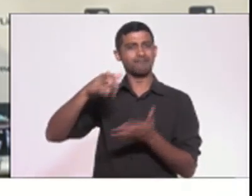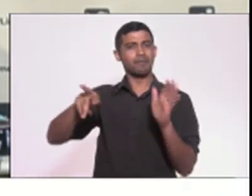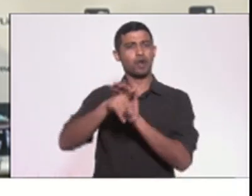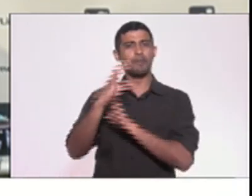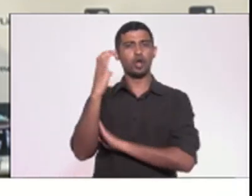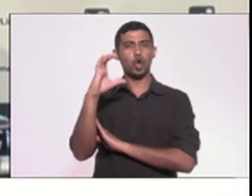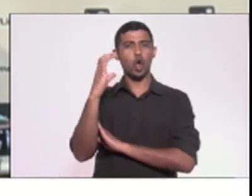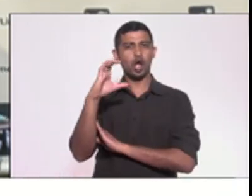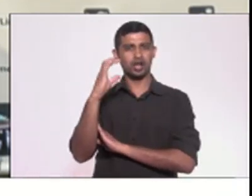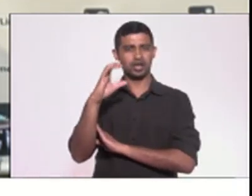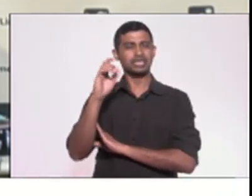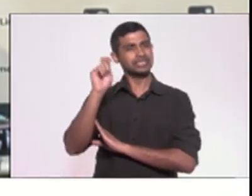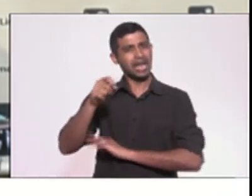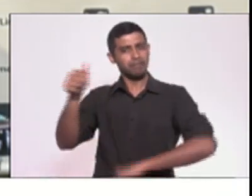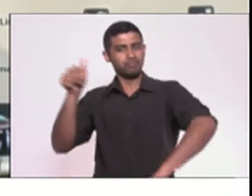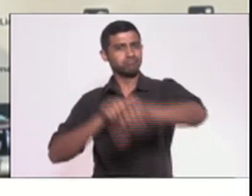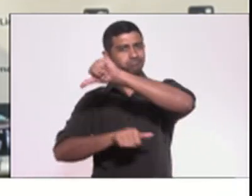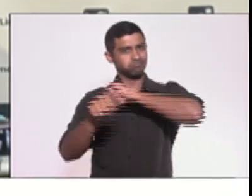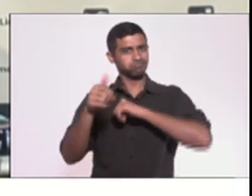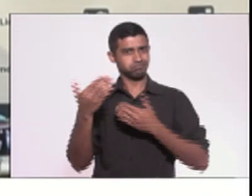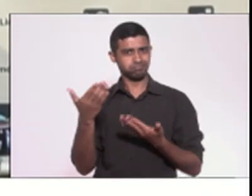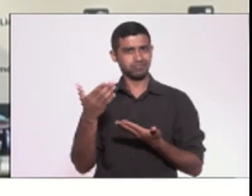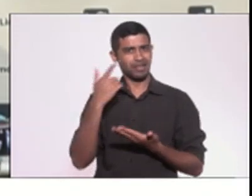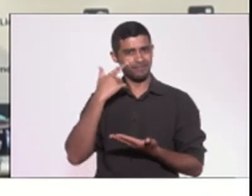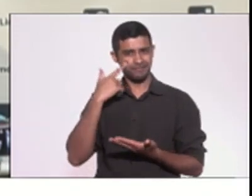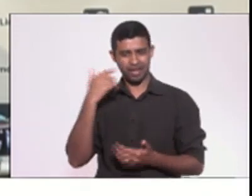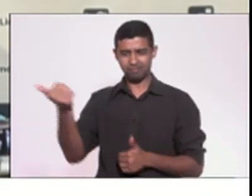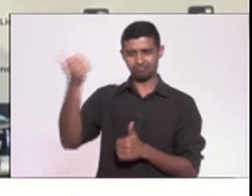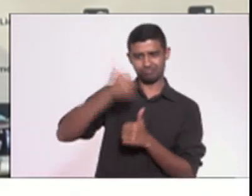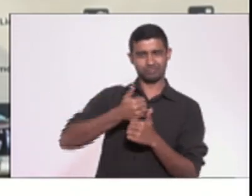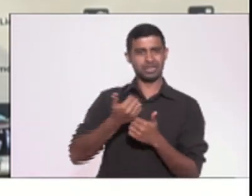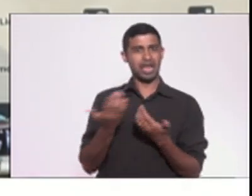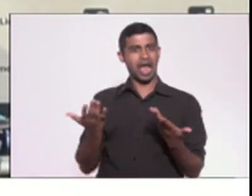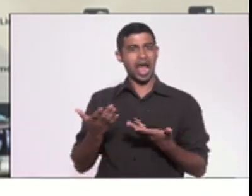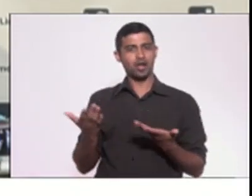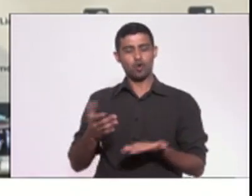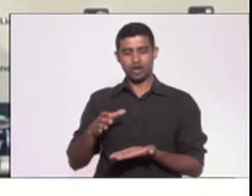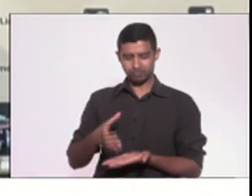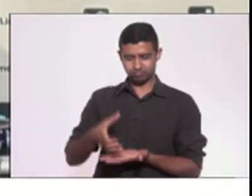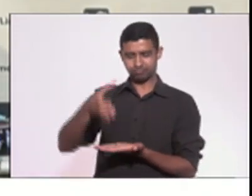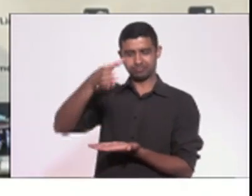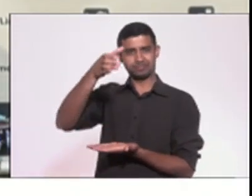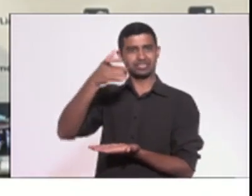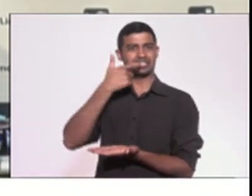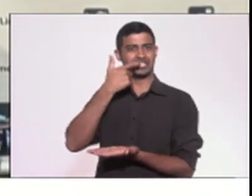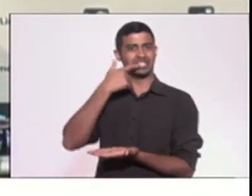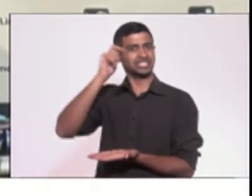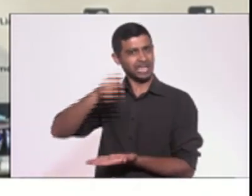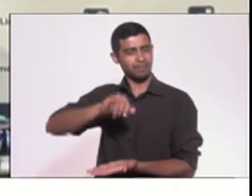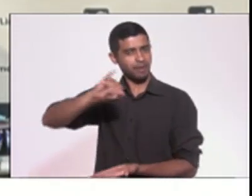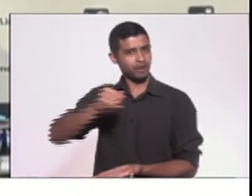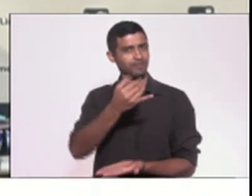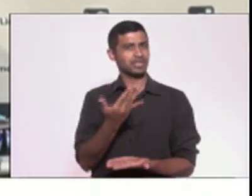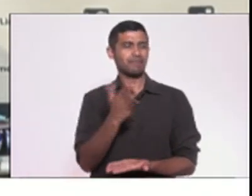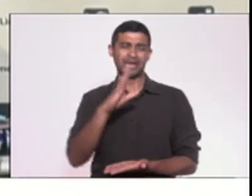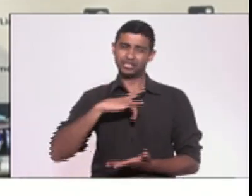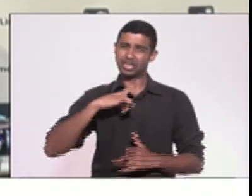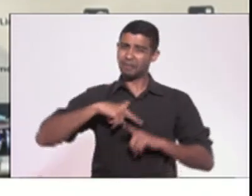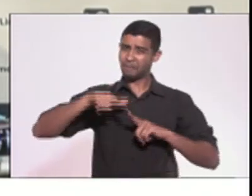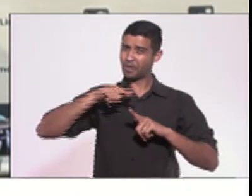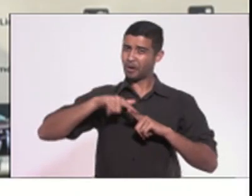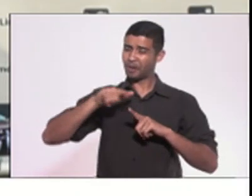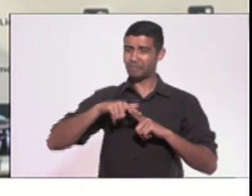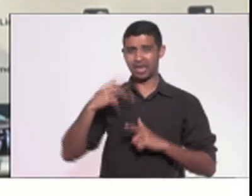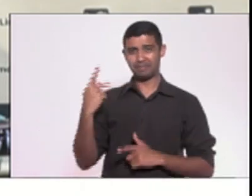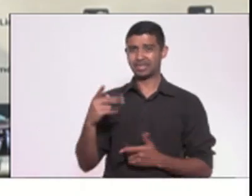Coca-Cola, que agora sim ela está com a postura de ser reaproveitada, mas ainda tem um problemazinho nela. Mas